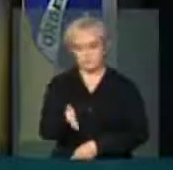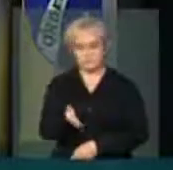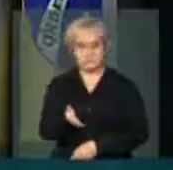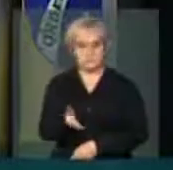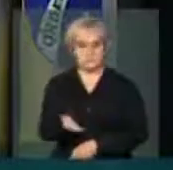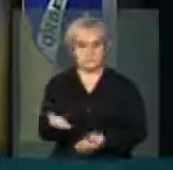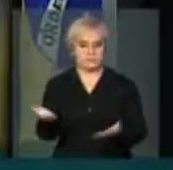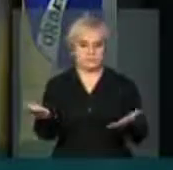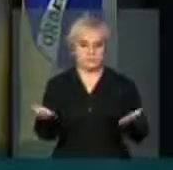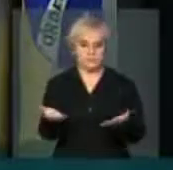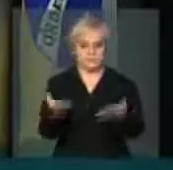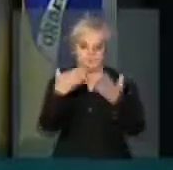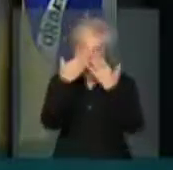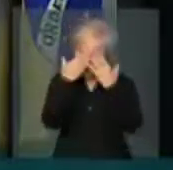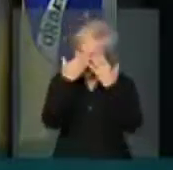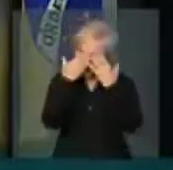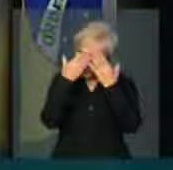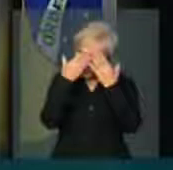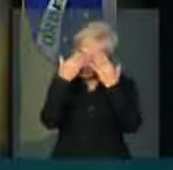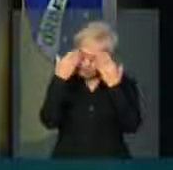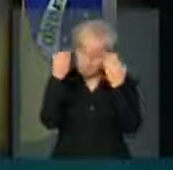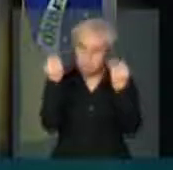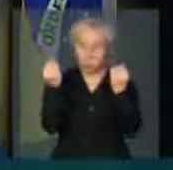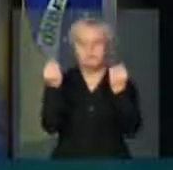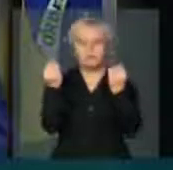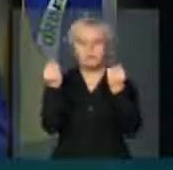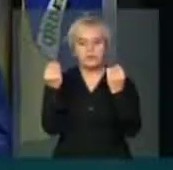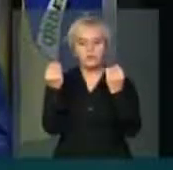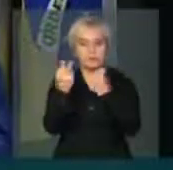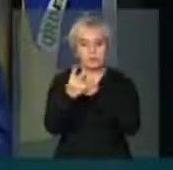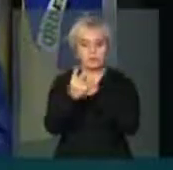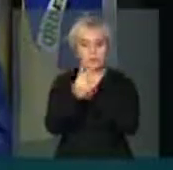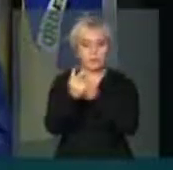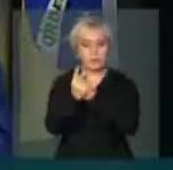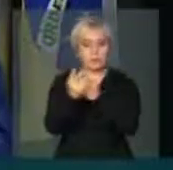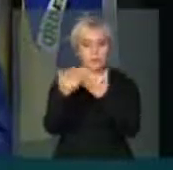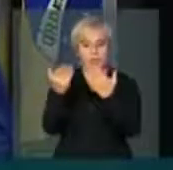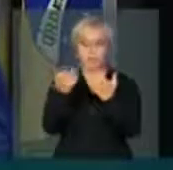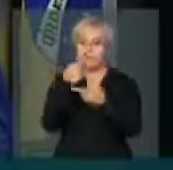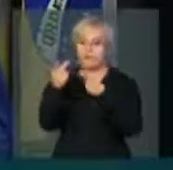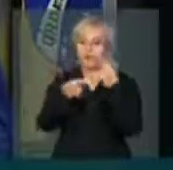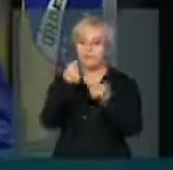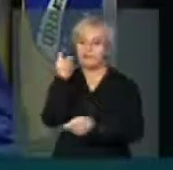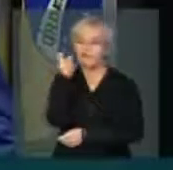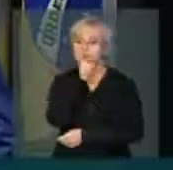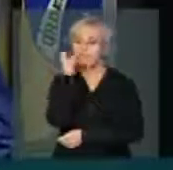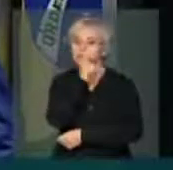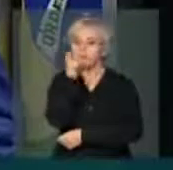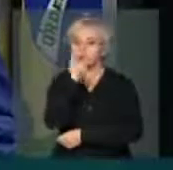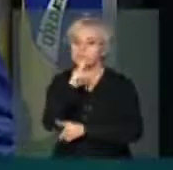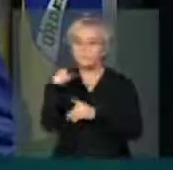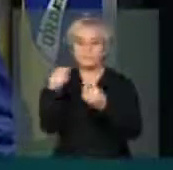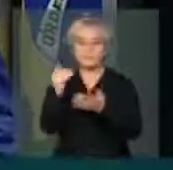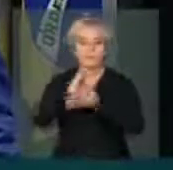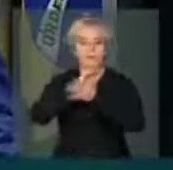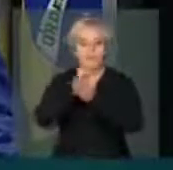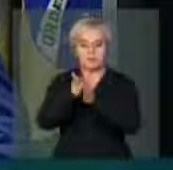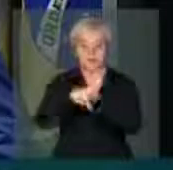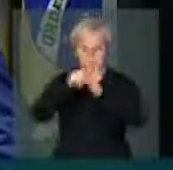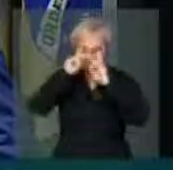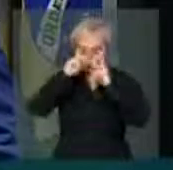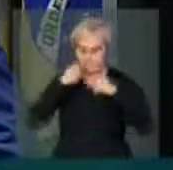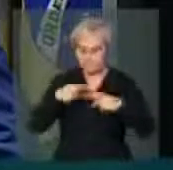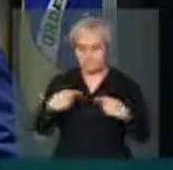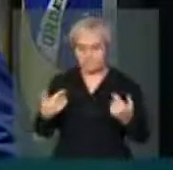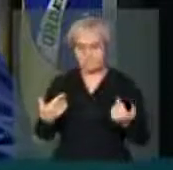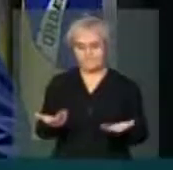cima, se esqueceu de sair de baixo e estão caindo na sua cabeça. Se não, passemos mais uma vez os olhos